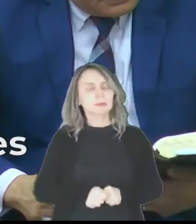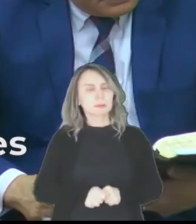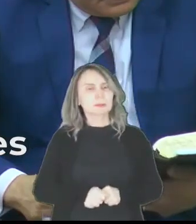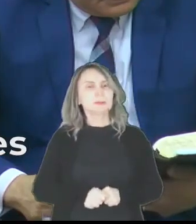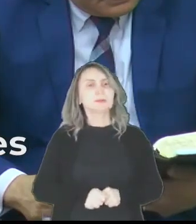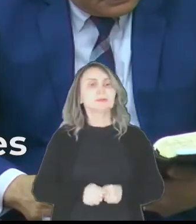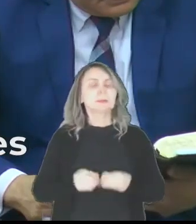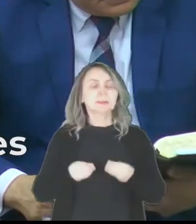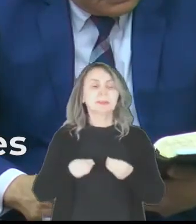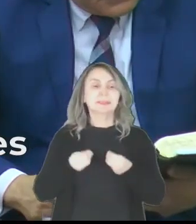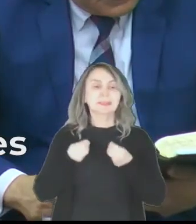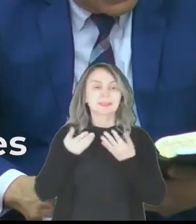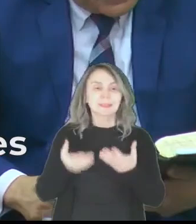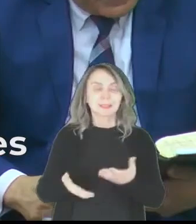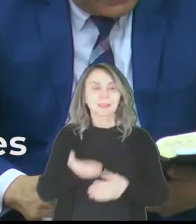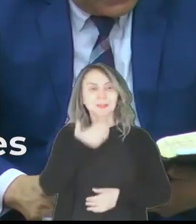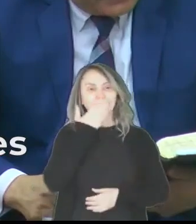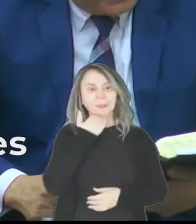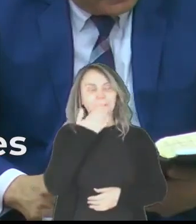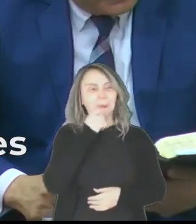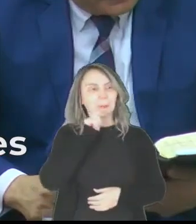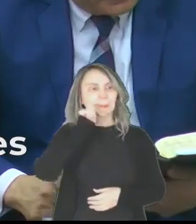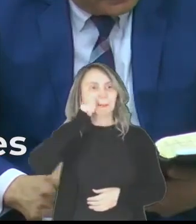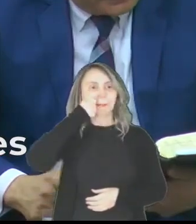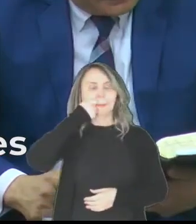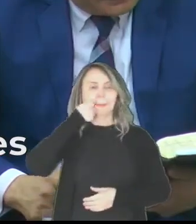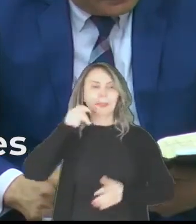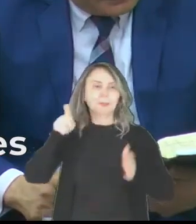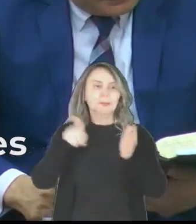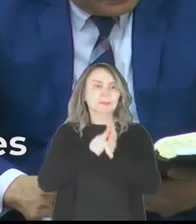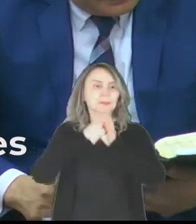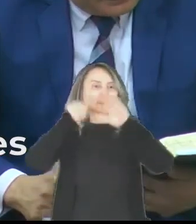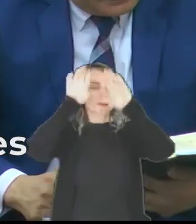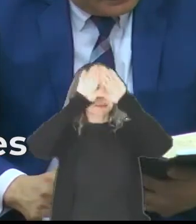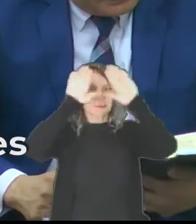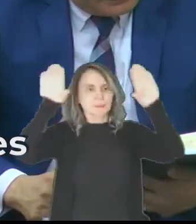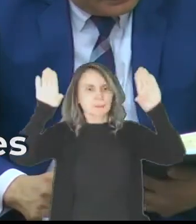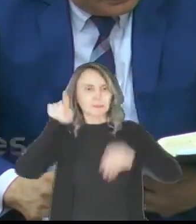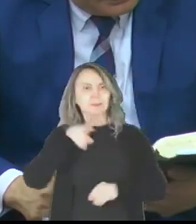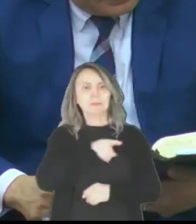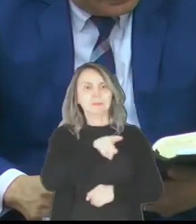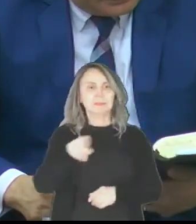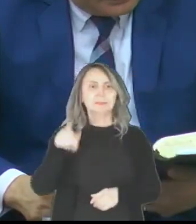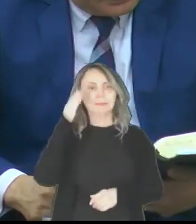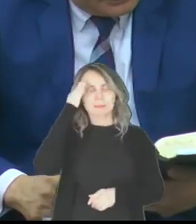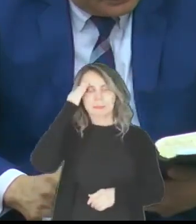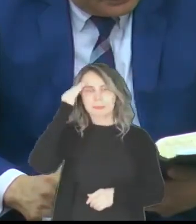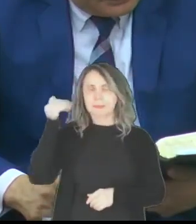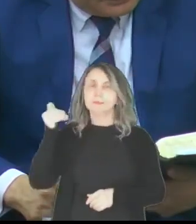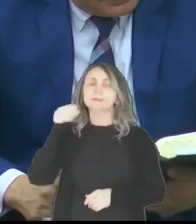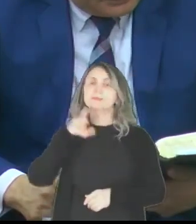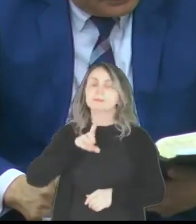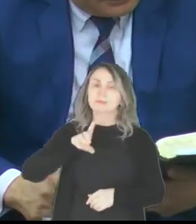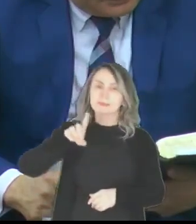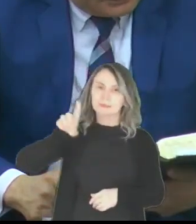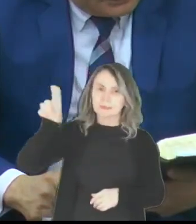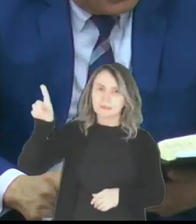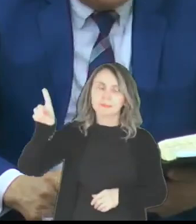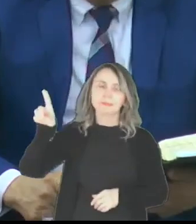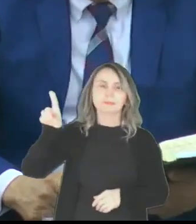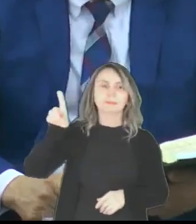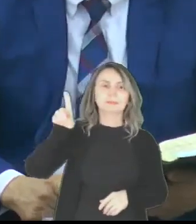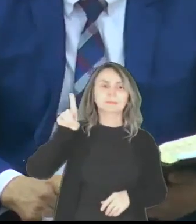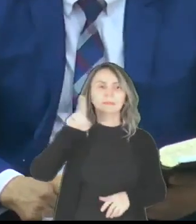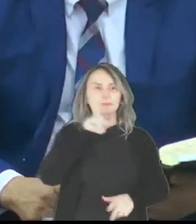de onde, meus irmãos? Do céu. Os irmãos sabem que quando Deus tirou Israel do